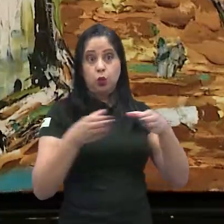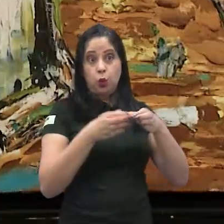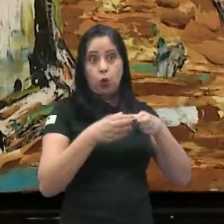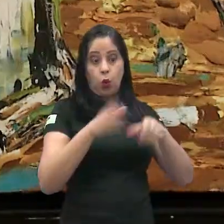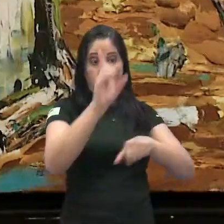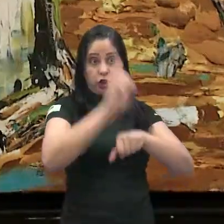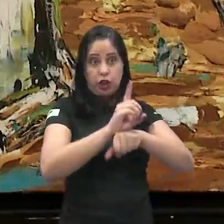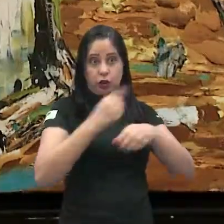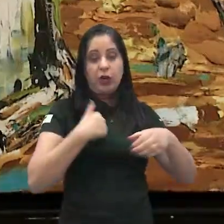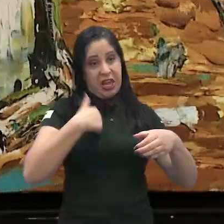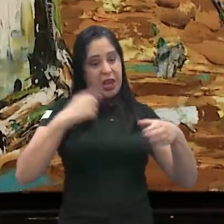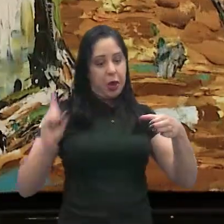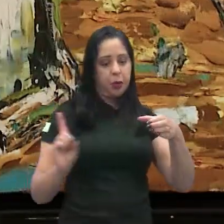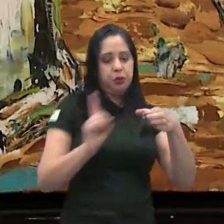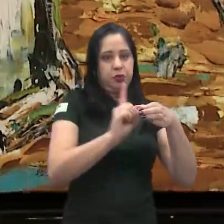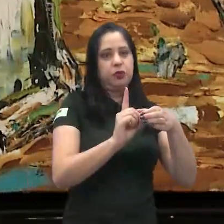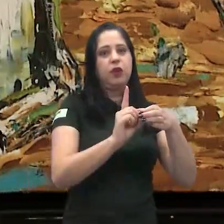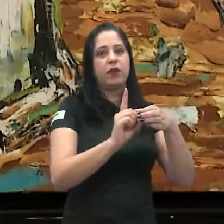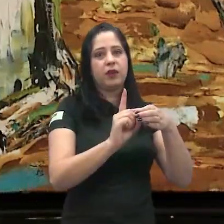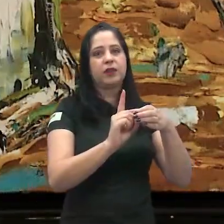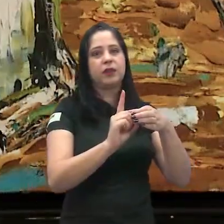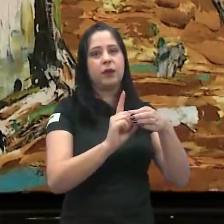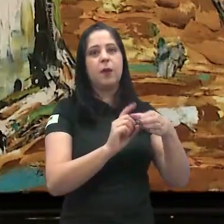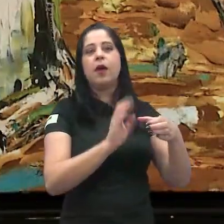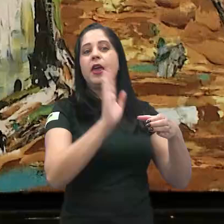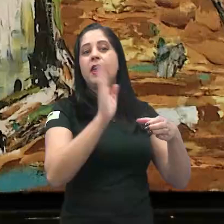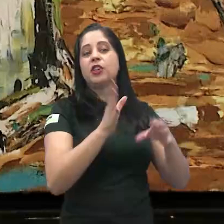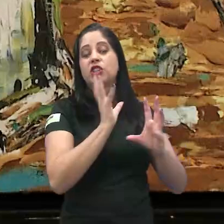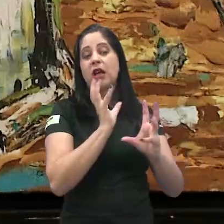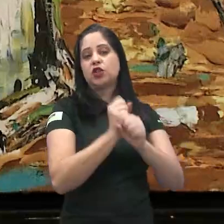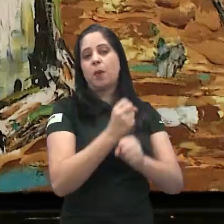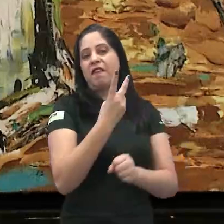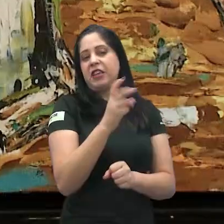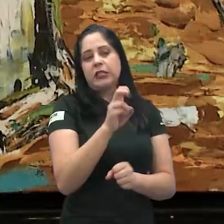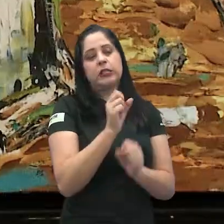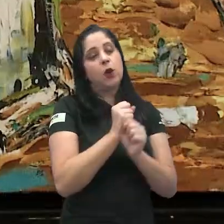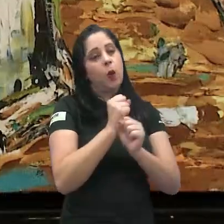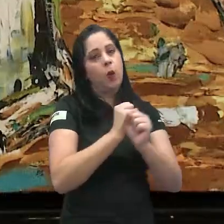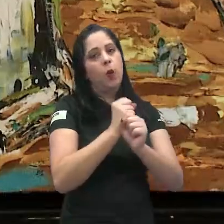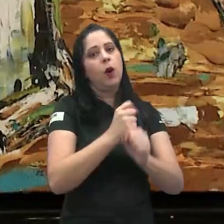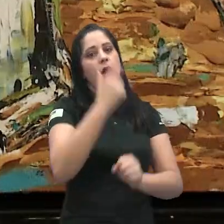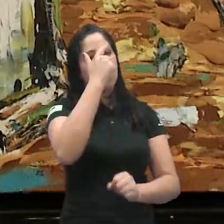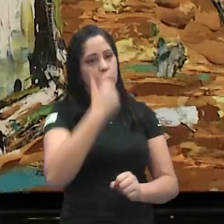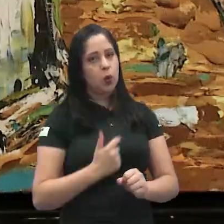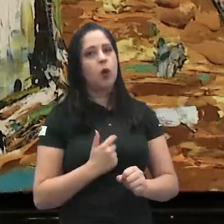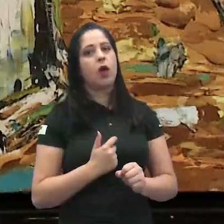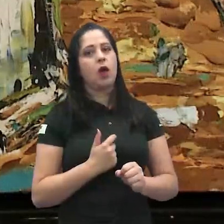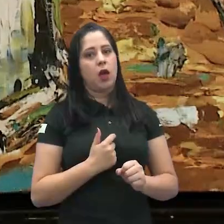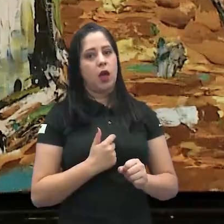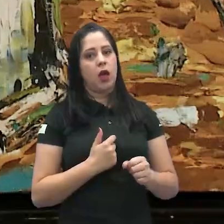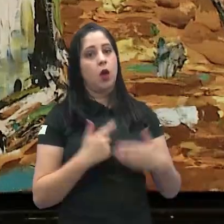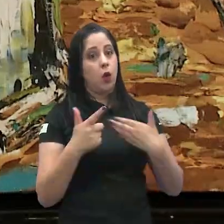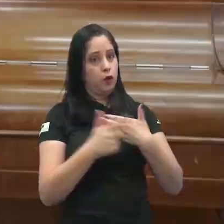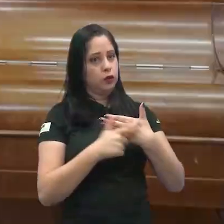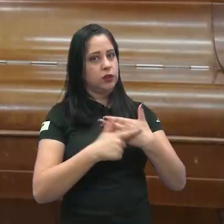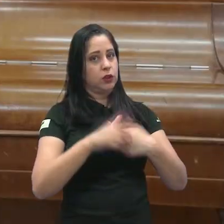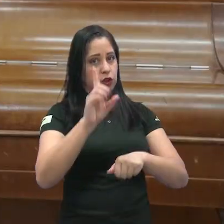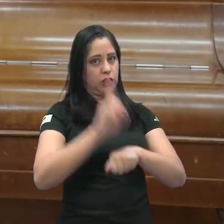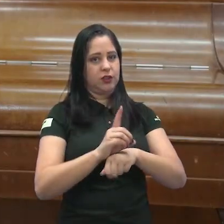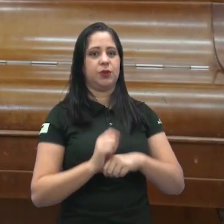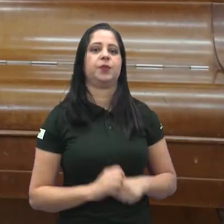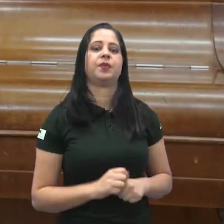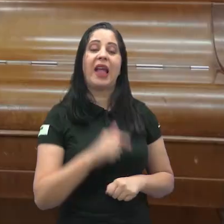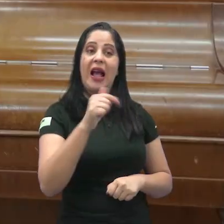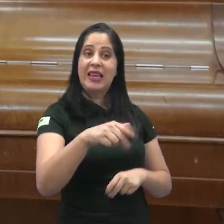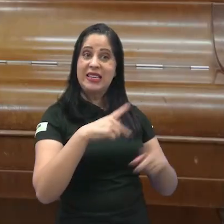desde 2000, esses 25 anos, eu tenho desempenhado alguma função de diretoria no Éden Lar. São José dos